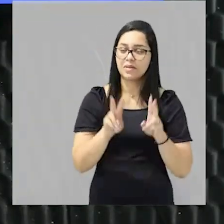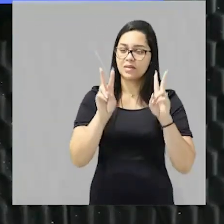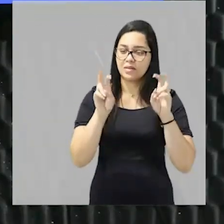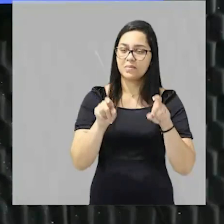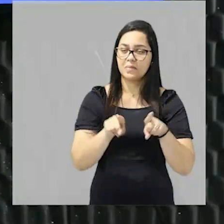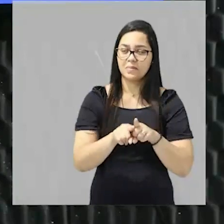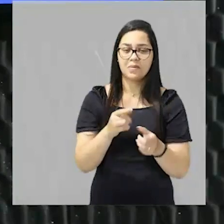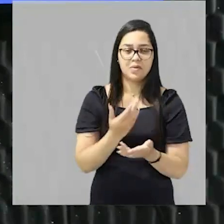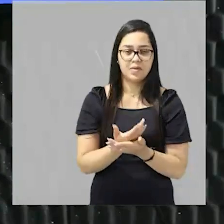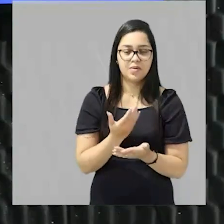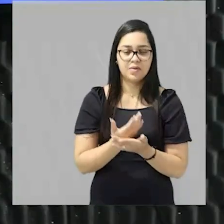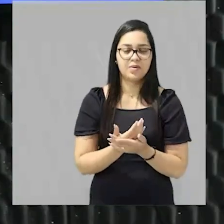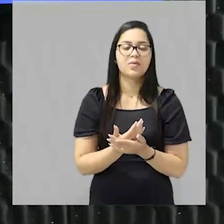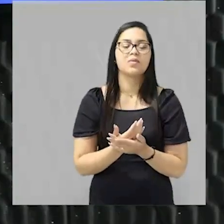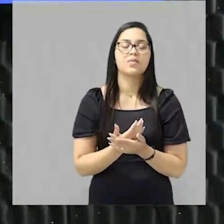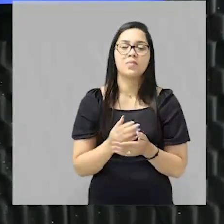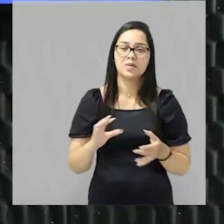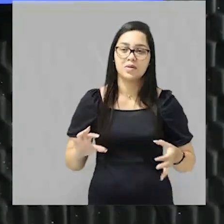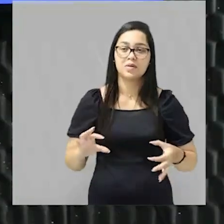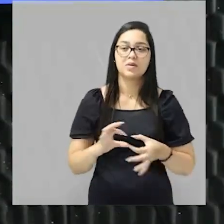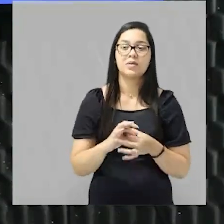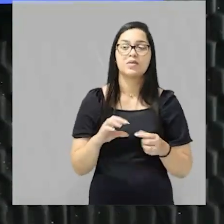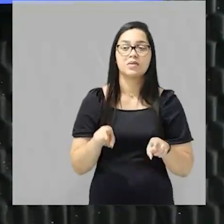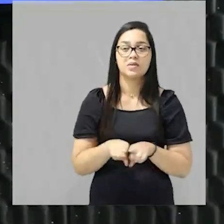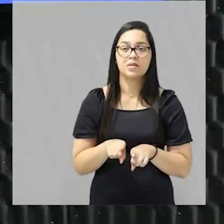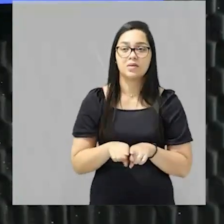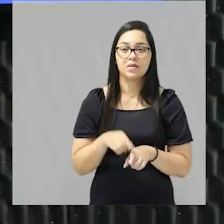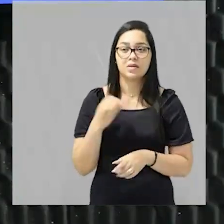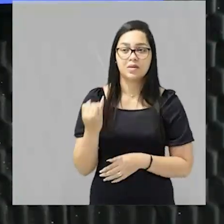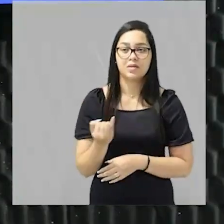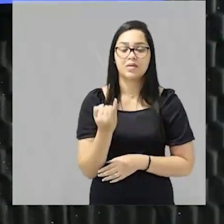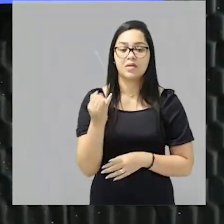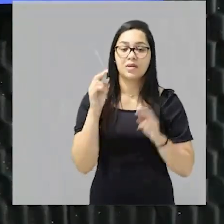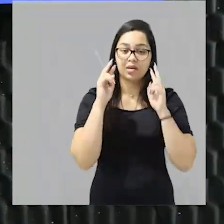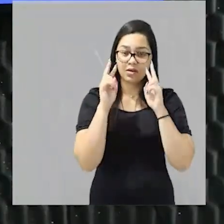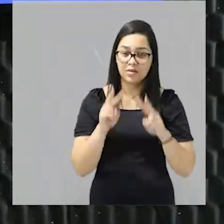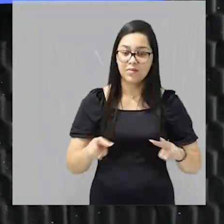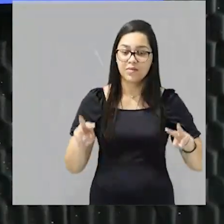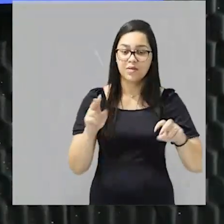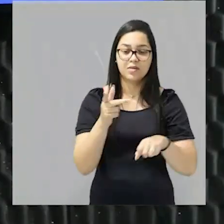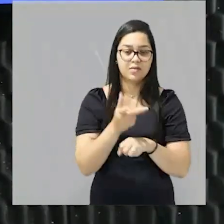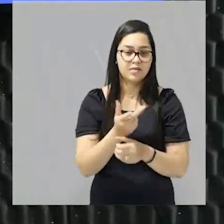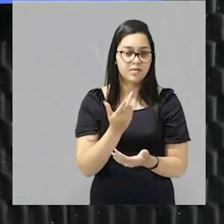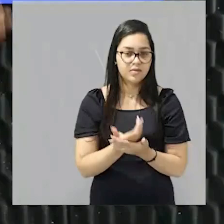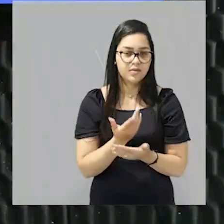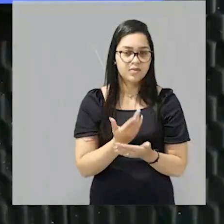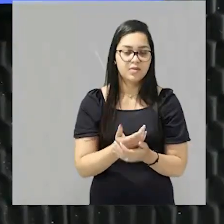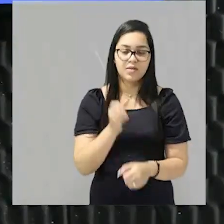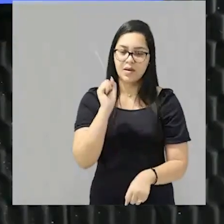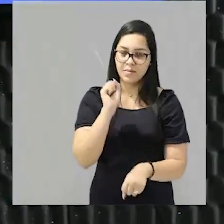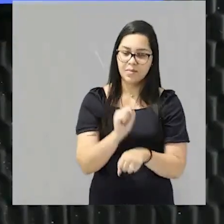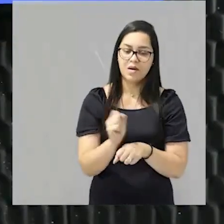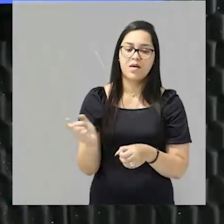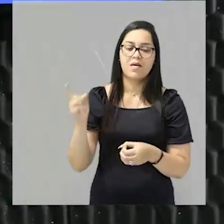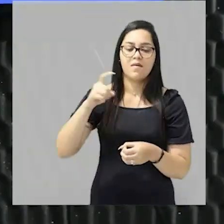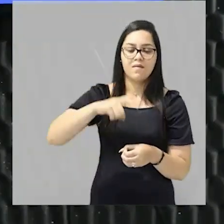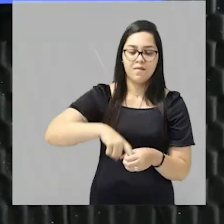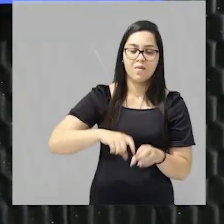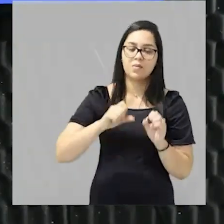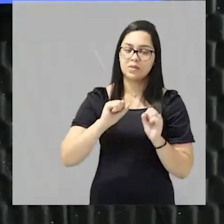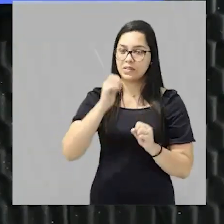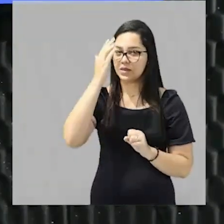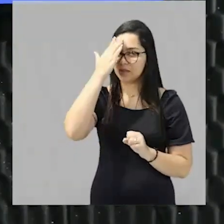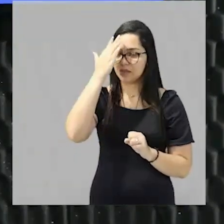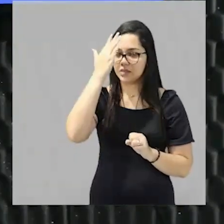a banana. Doença é o geral, específico é o nome da doença,